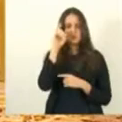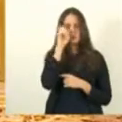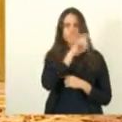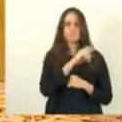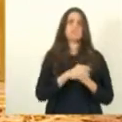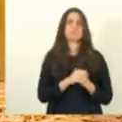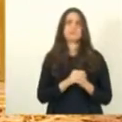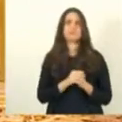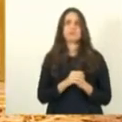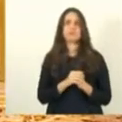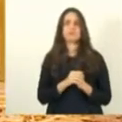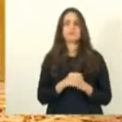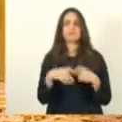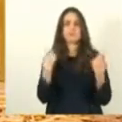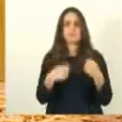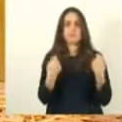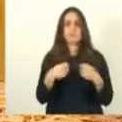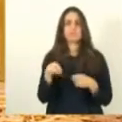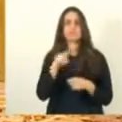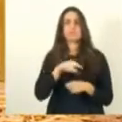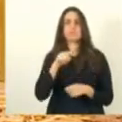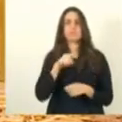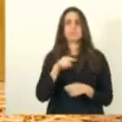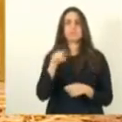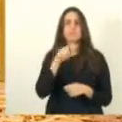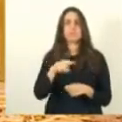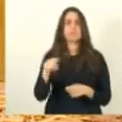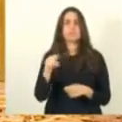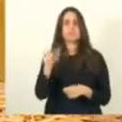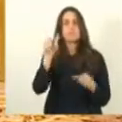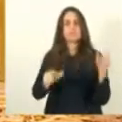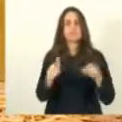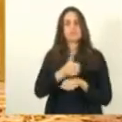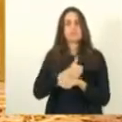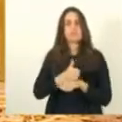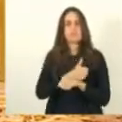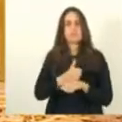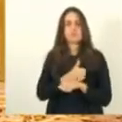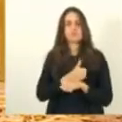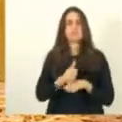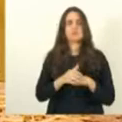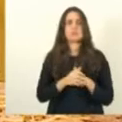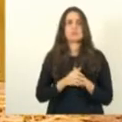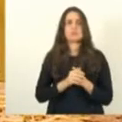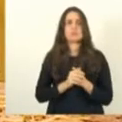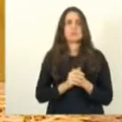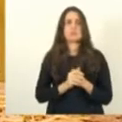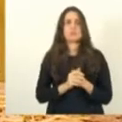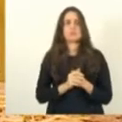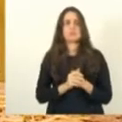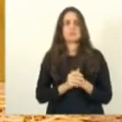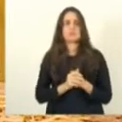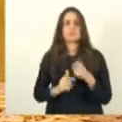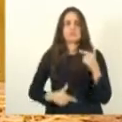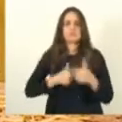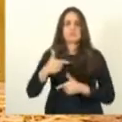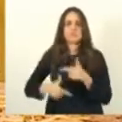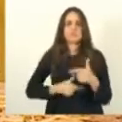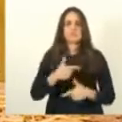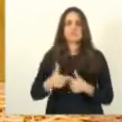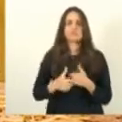difícil. Nós precisamos desses homens e dessas mulheres que